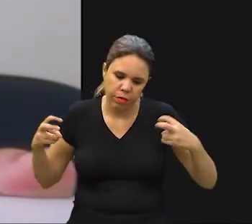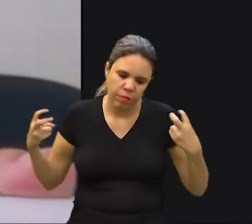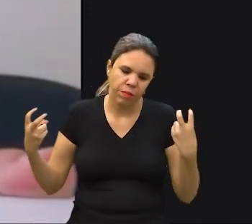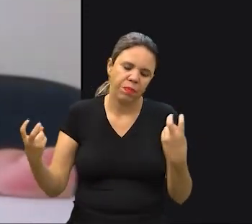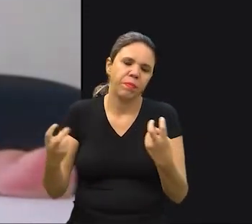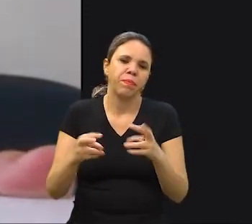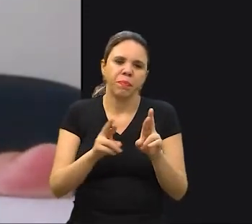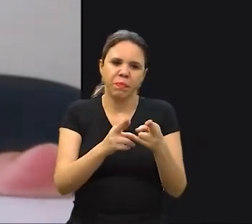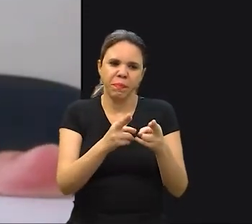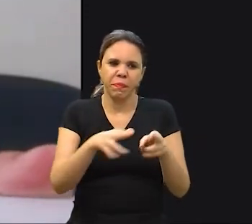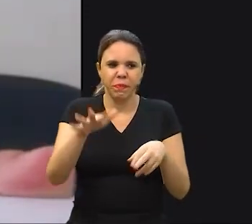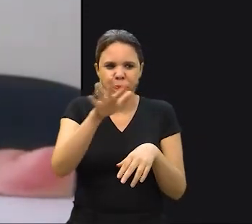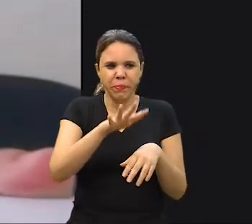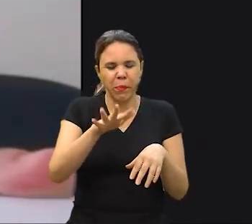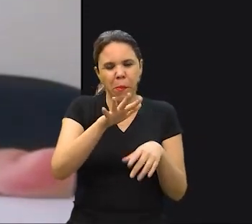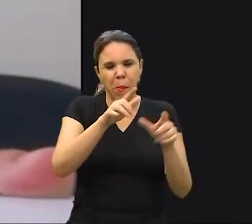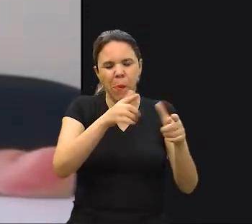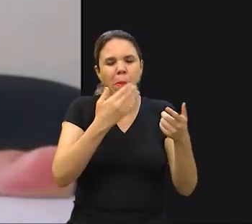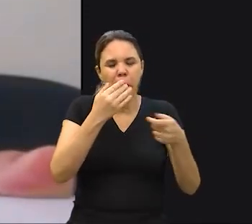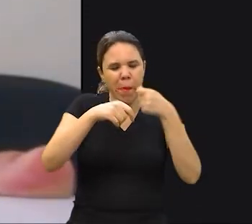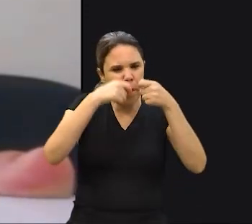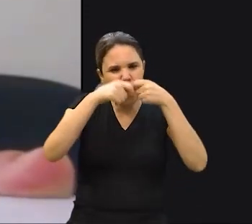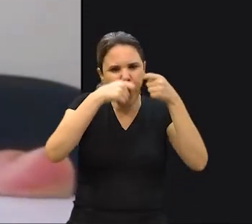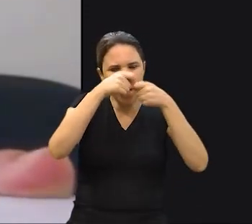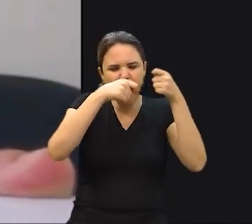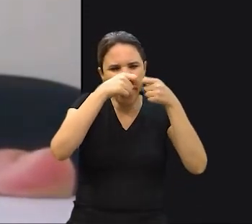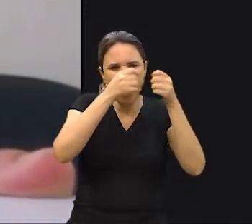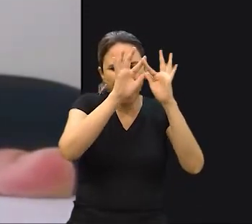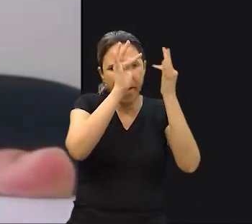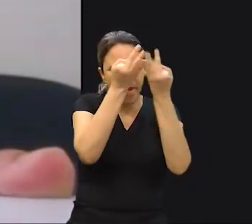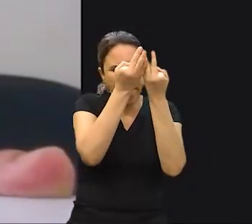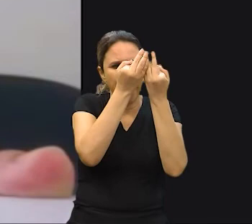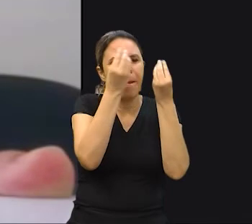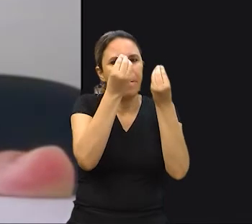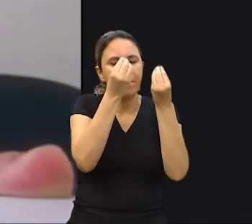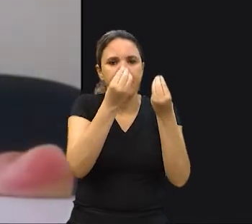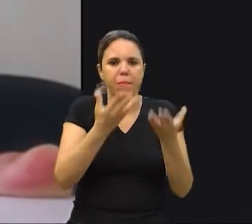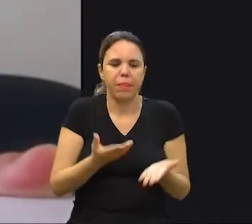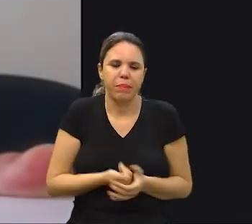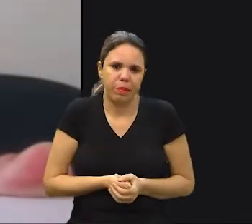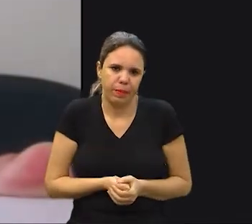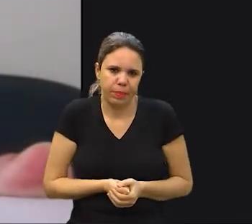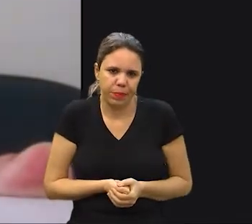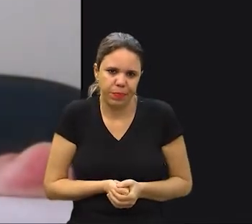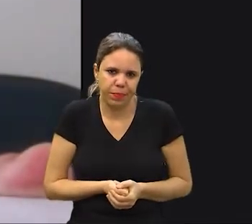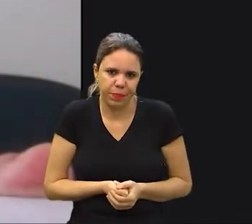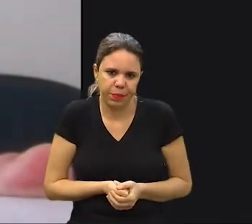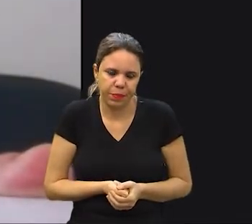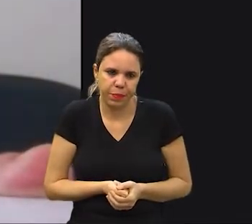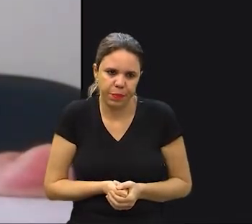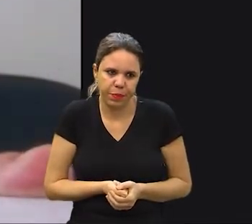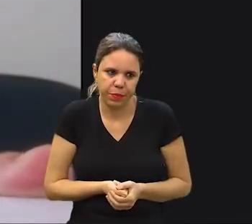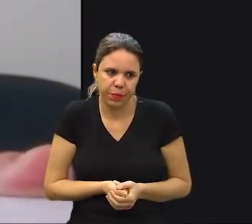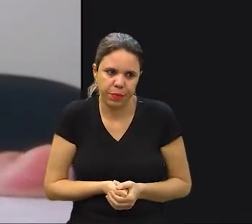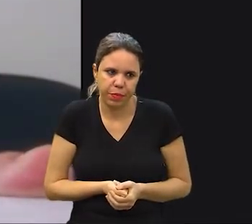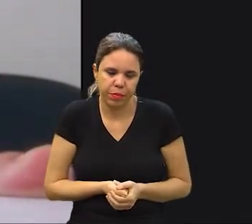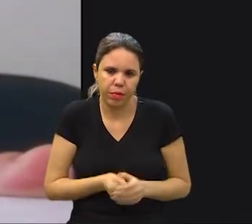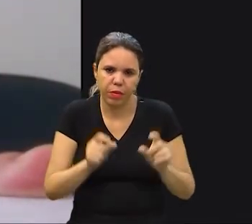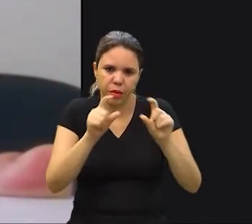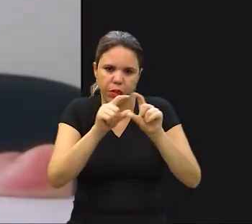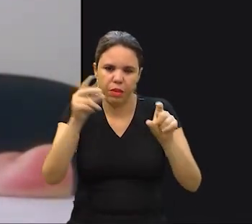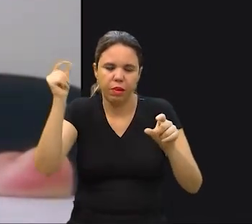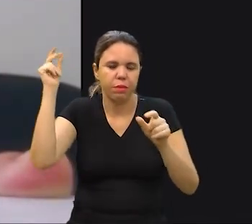de conversa, numa churrascada, num almoço de família. Espera aí, né? Aquele